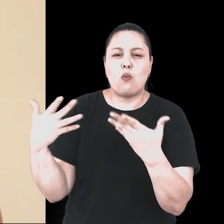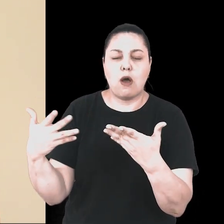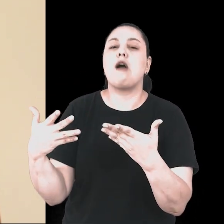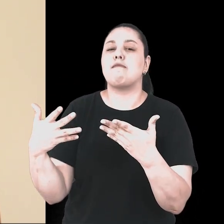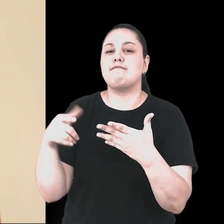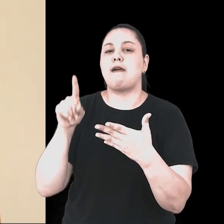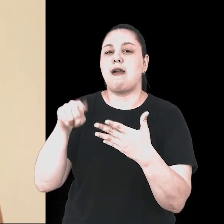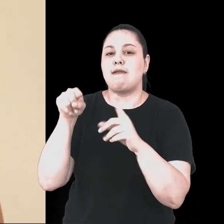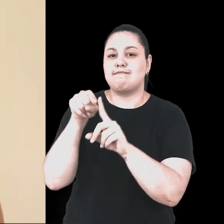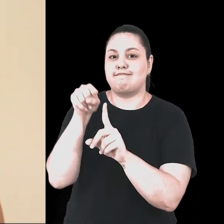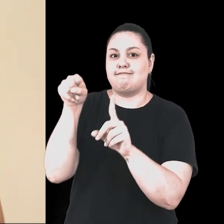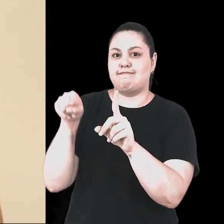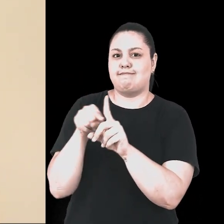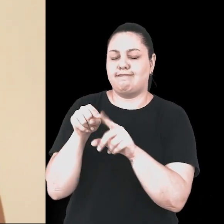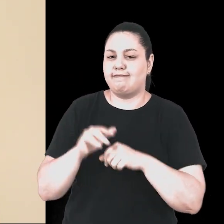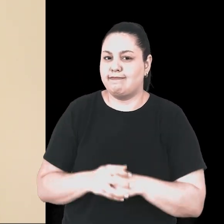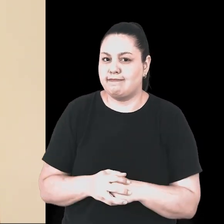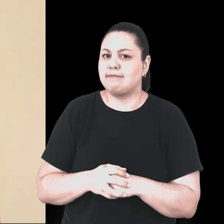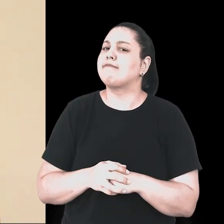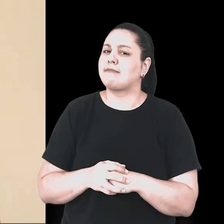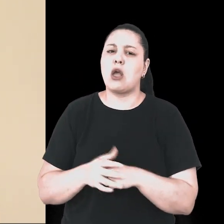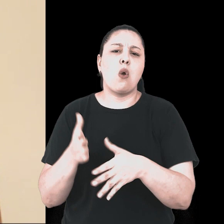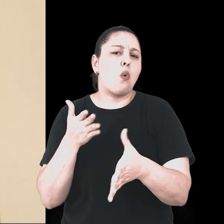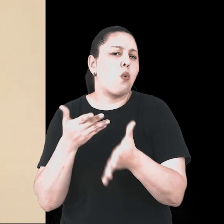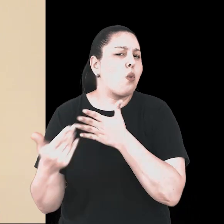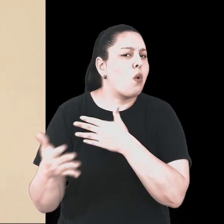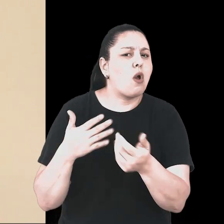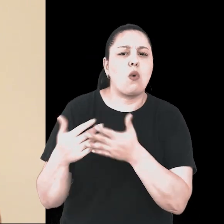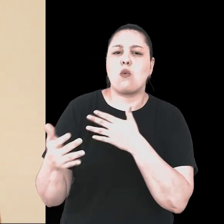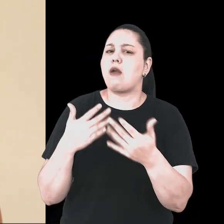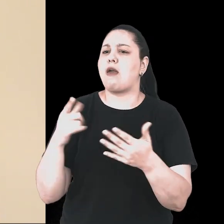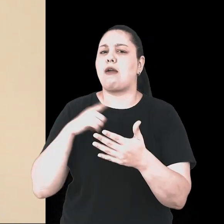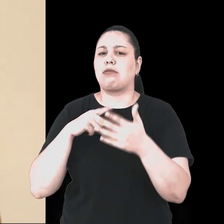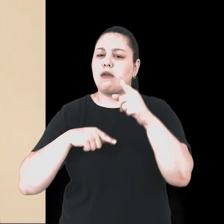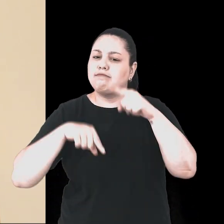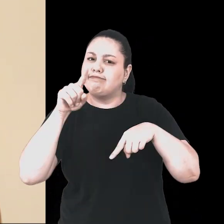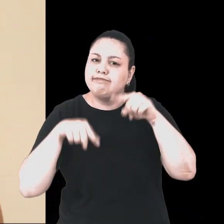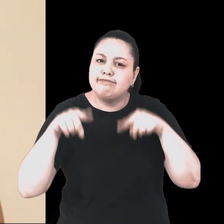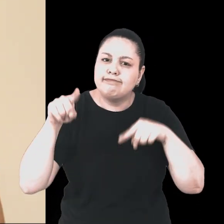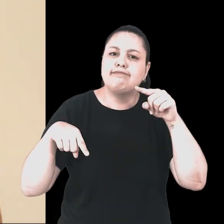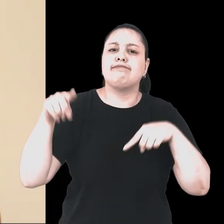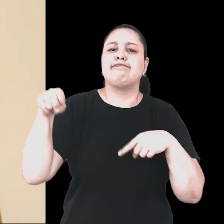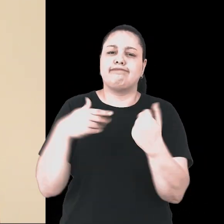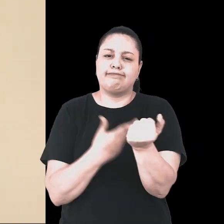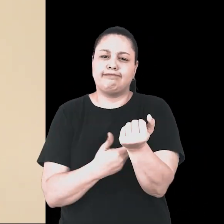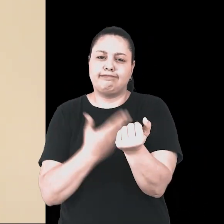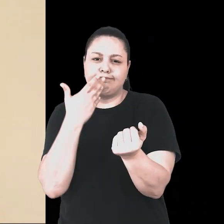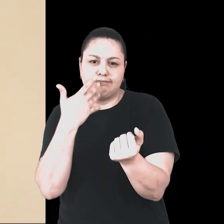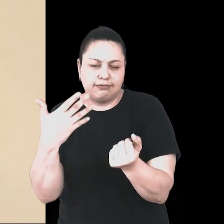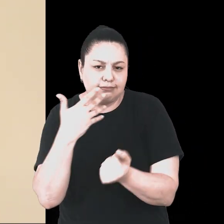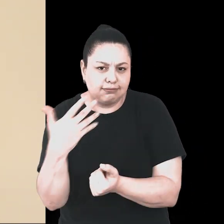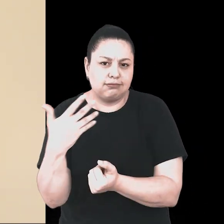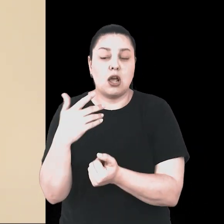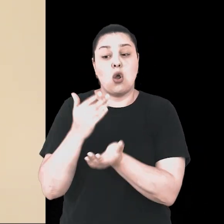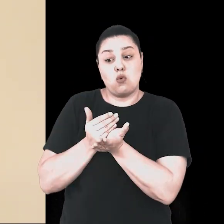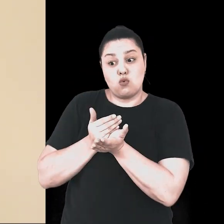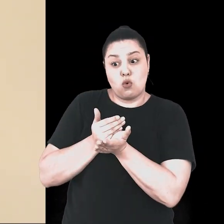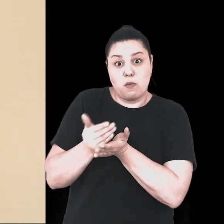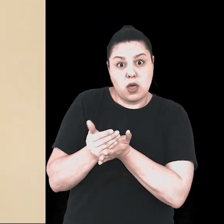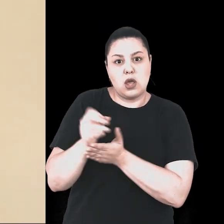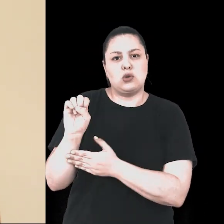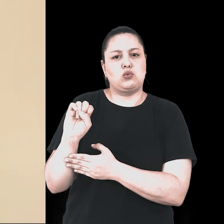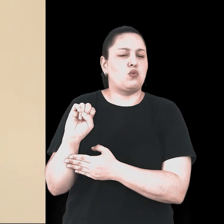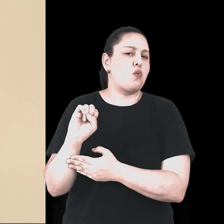mellitus gestacional, que corresponde a qualquer grau de intolerância à glicose, com início ou com o